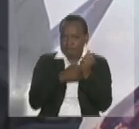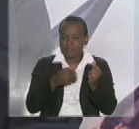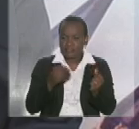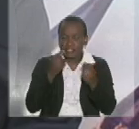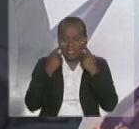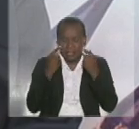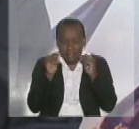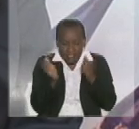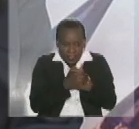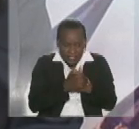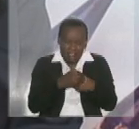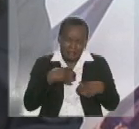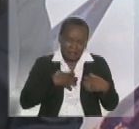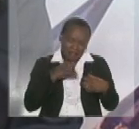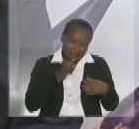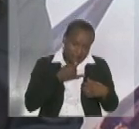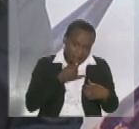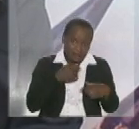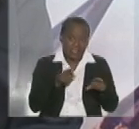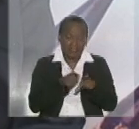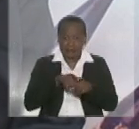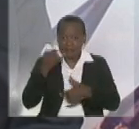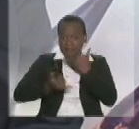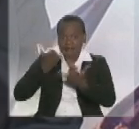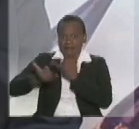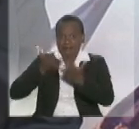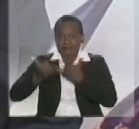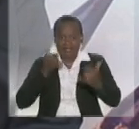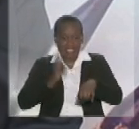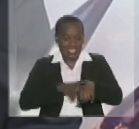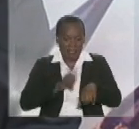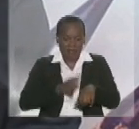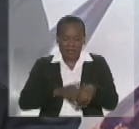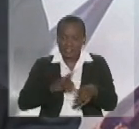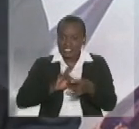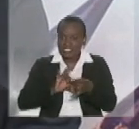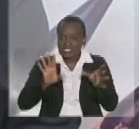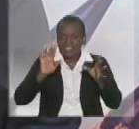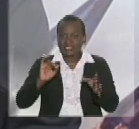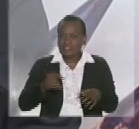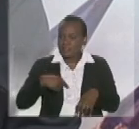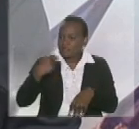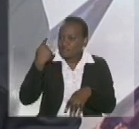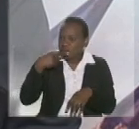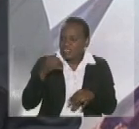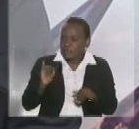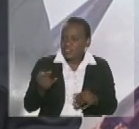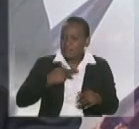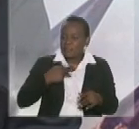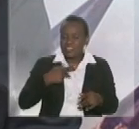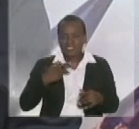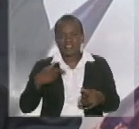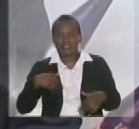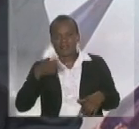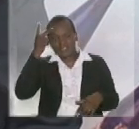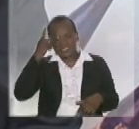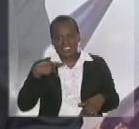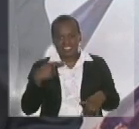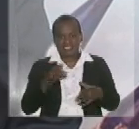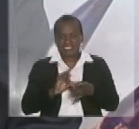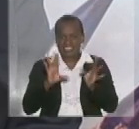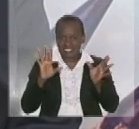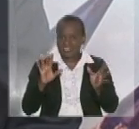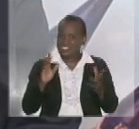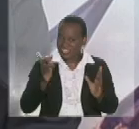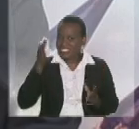ninguém, chorava escondido se tinha tristezas e que brincava com o tempo, sempre conseguindo uma horinha para fazer tudo o que mais